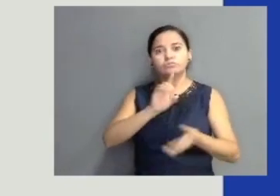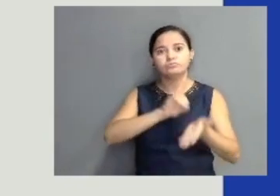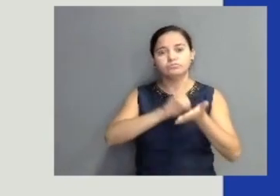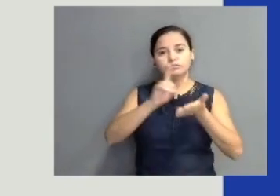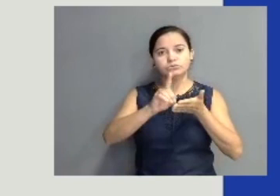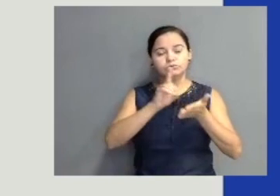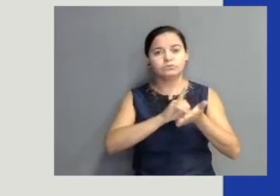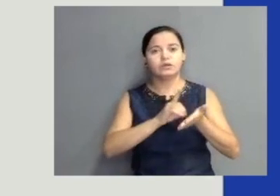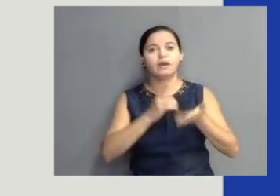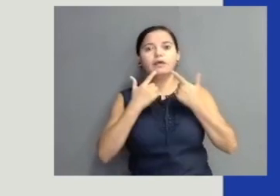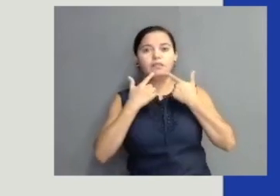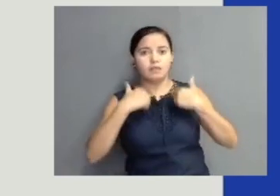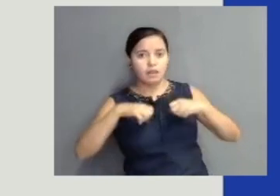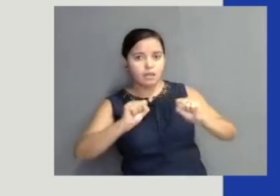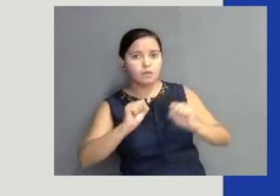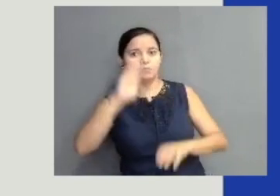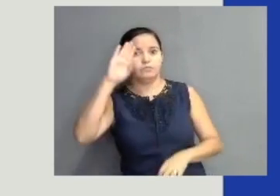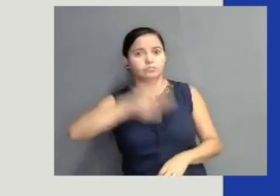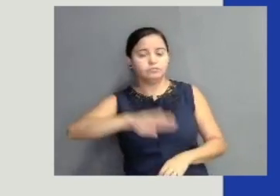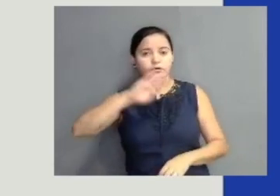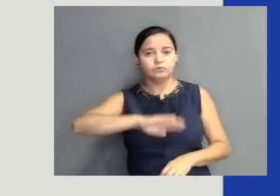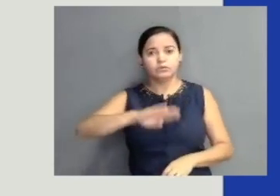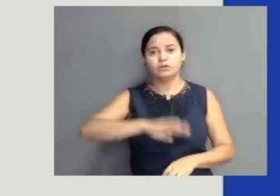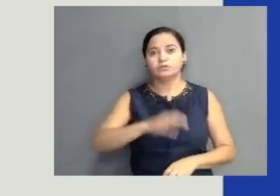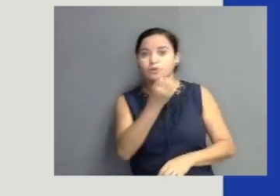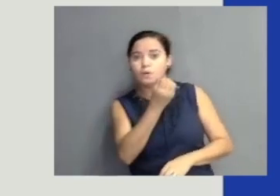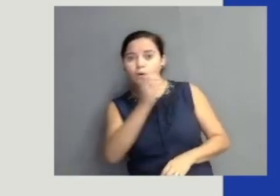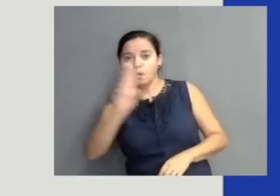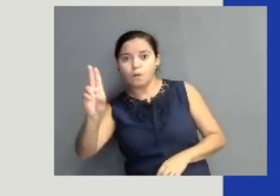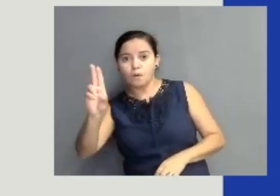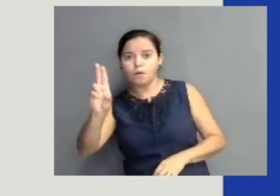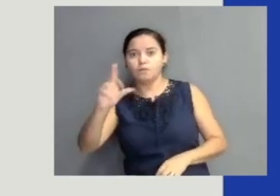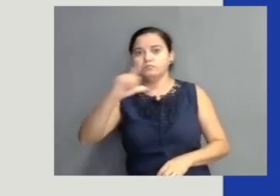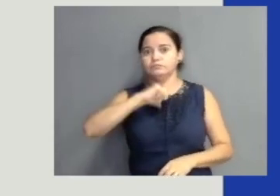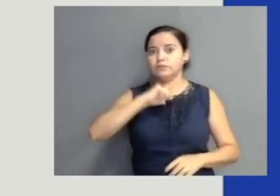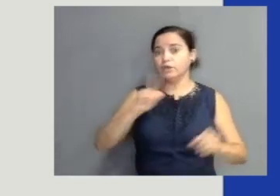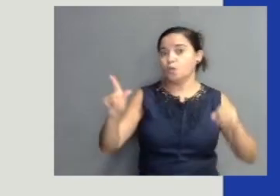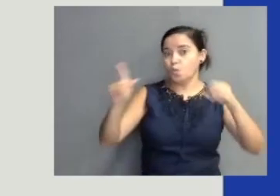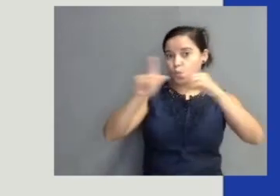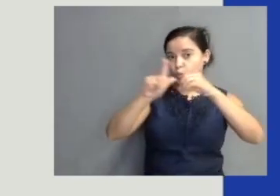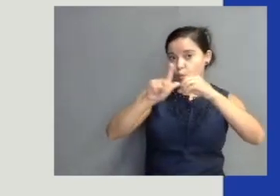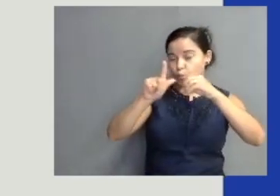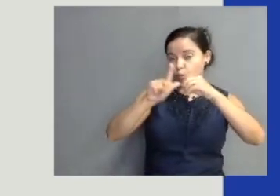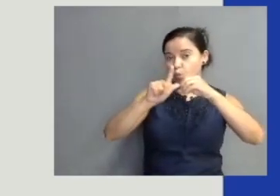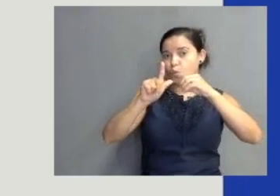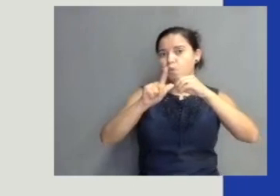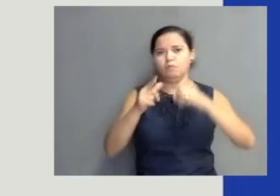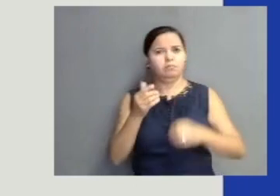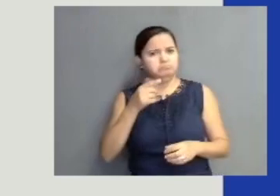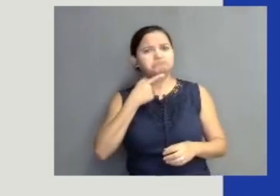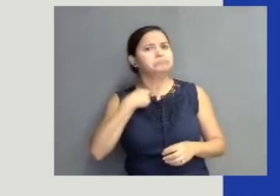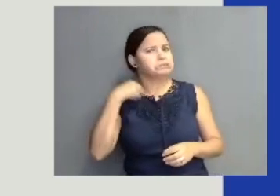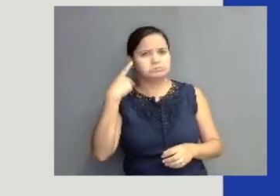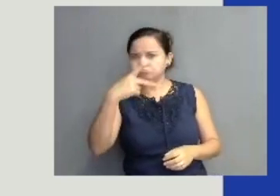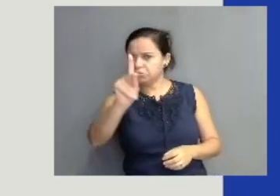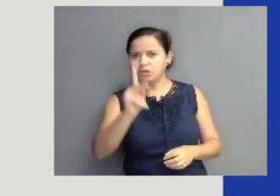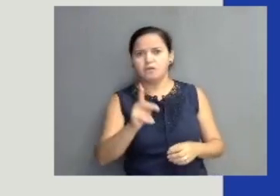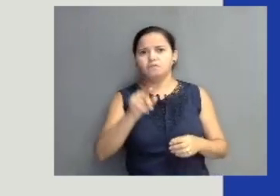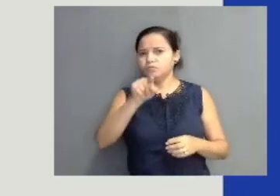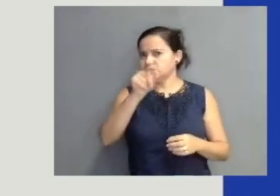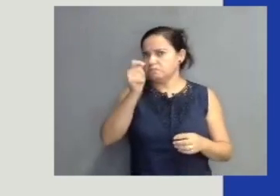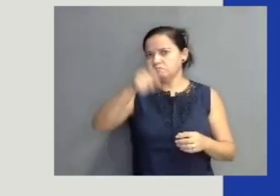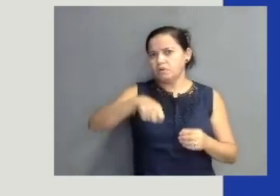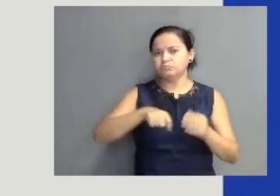dicionário de língua portuguesa ou através de algum site de busca, o Google, por exemplo, ou outro de sua preferência, né? Tem muitos aí na